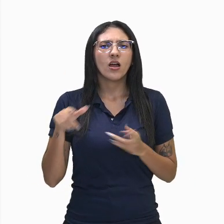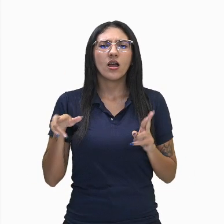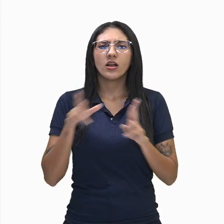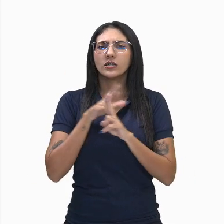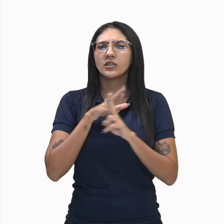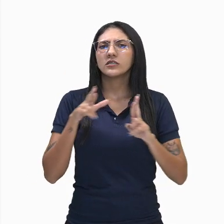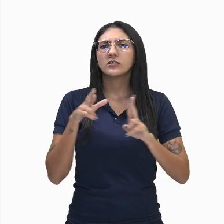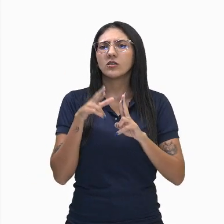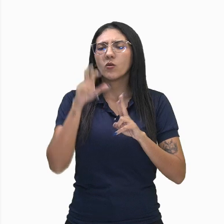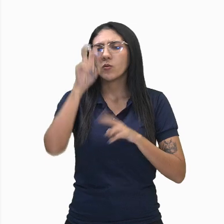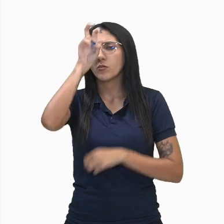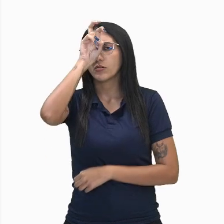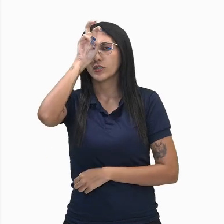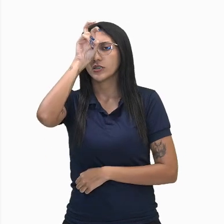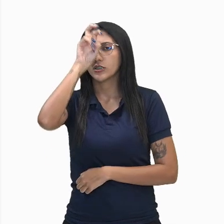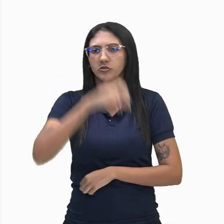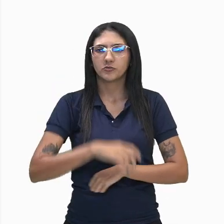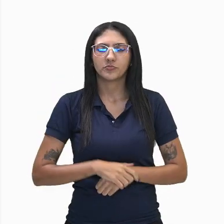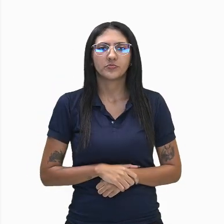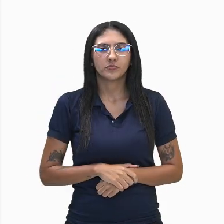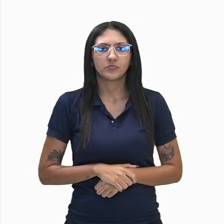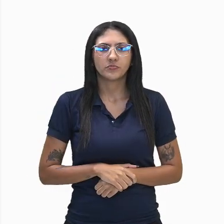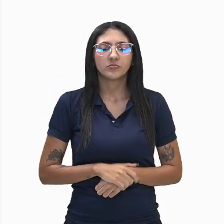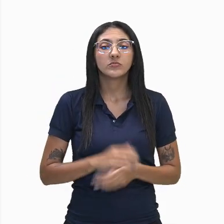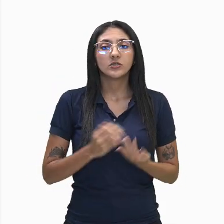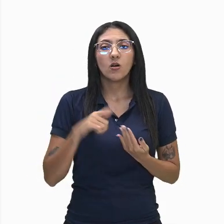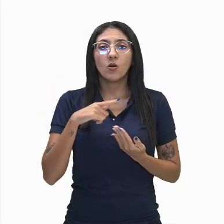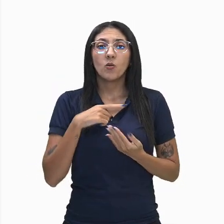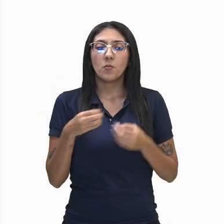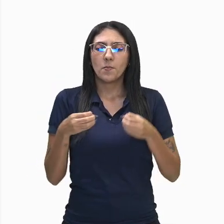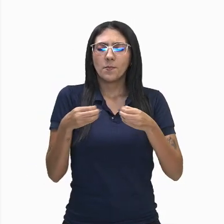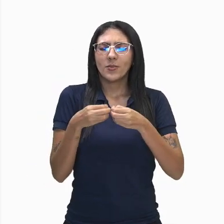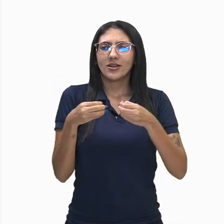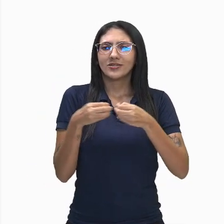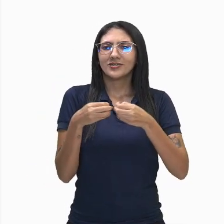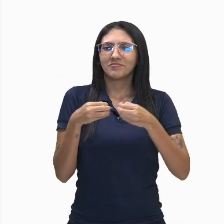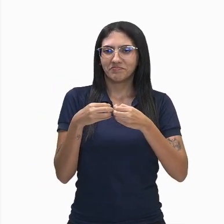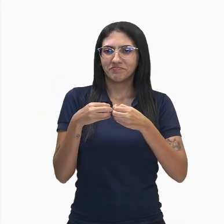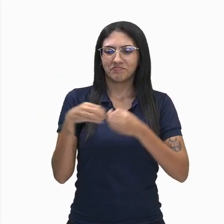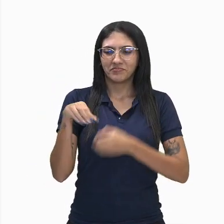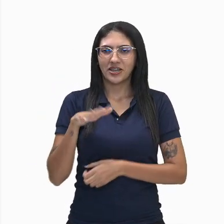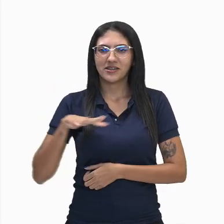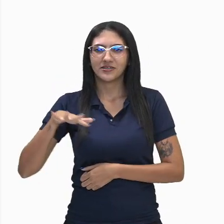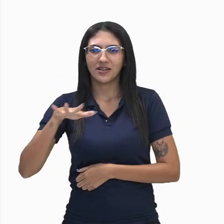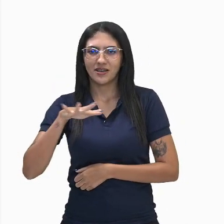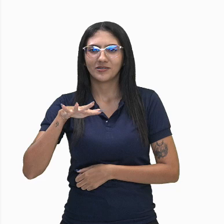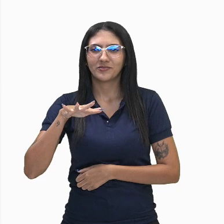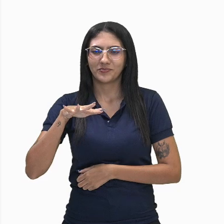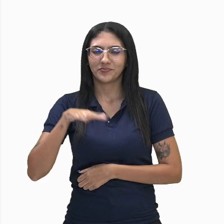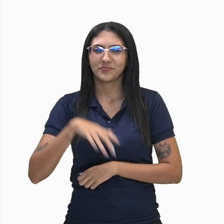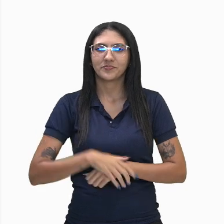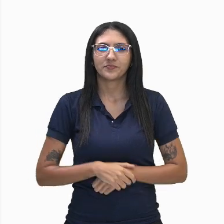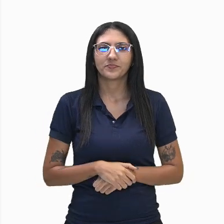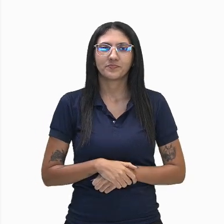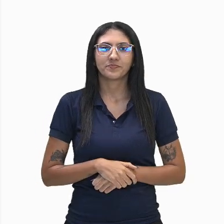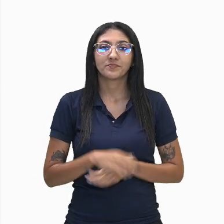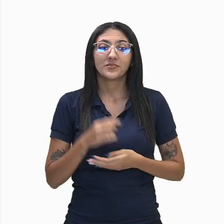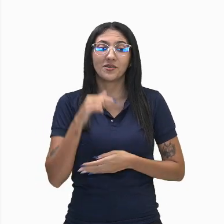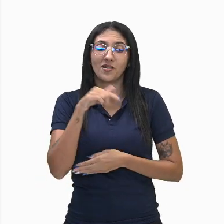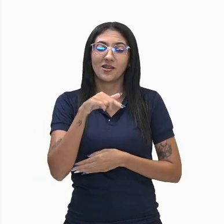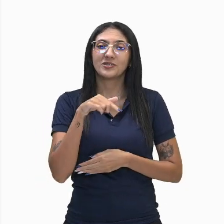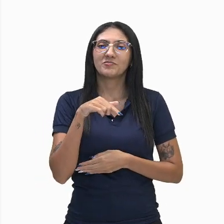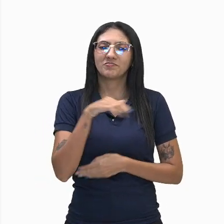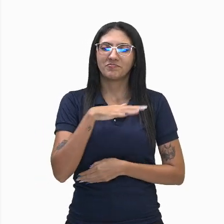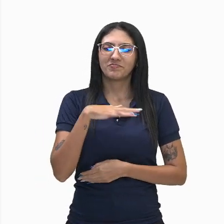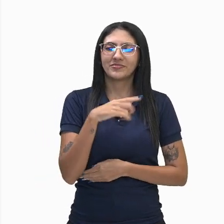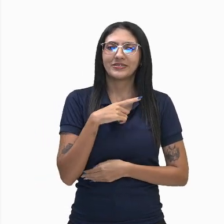A primeira que a gente já estabeleceu era justamente a proximidade geográfica que se tinha, não é? Então, Kush teve uma relação